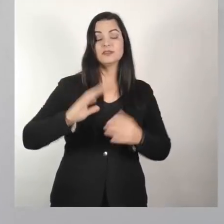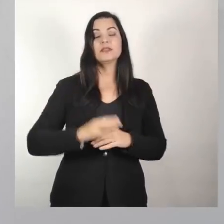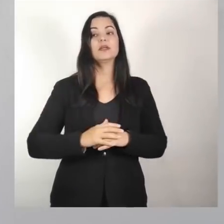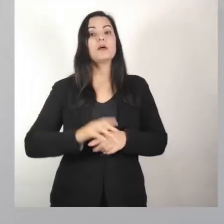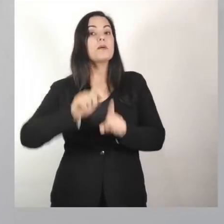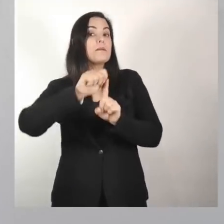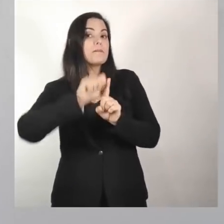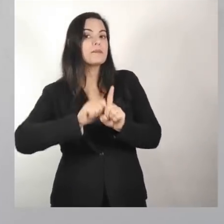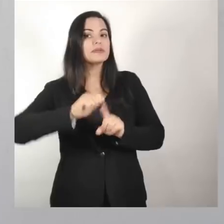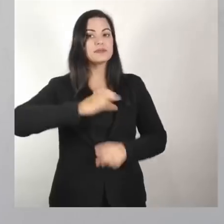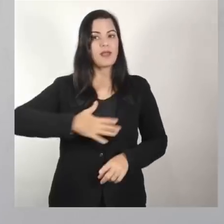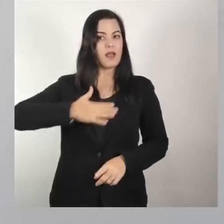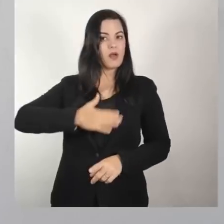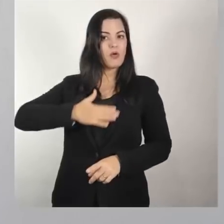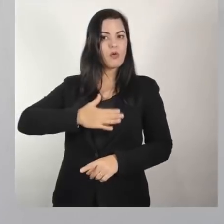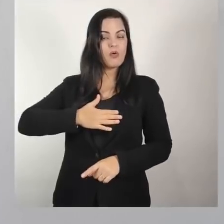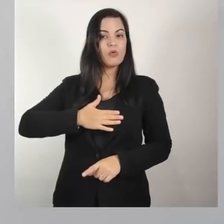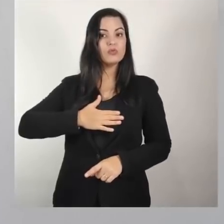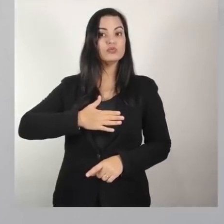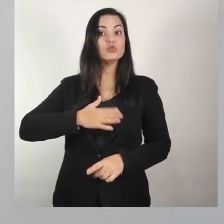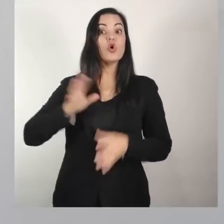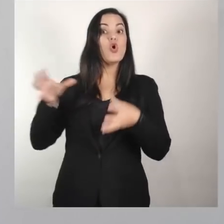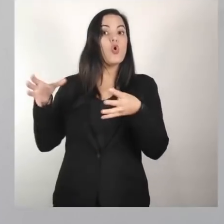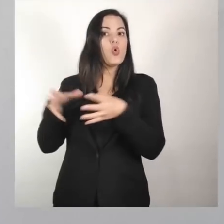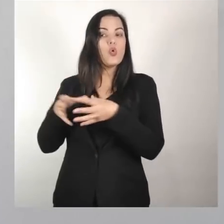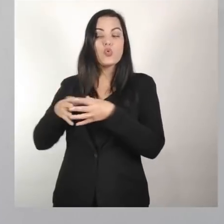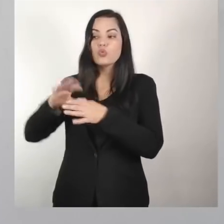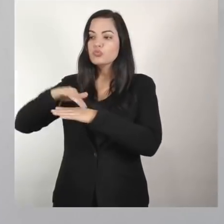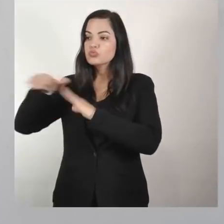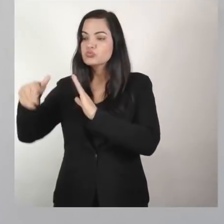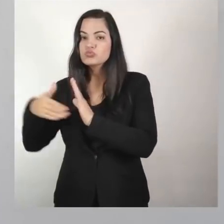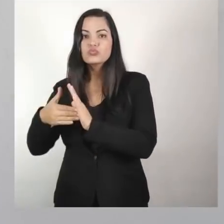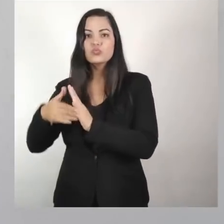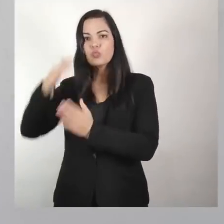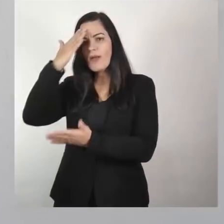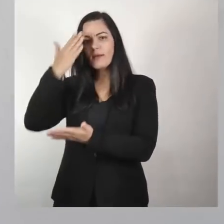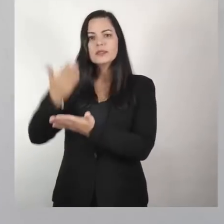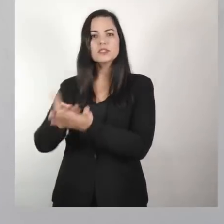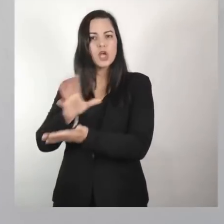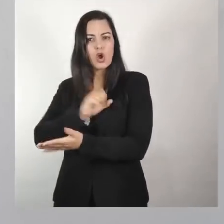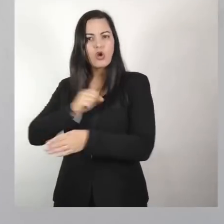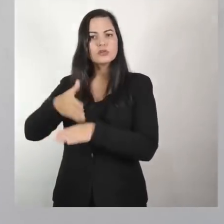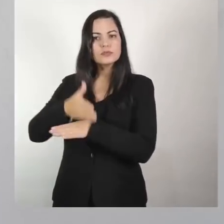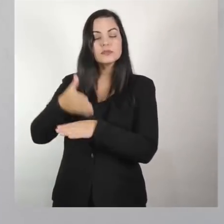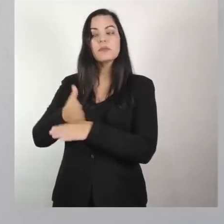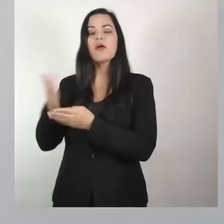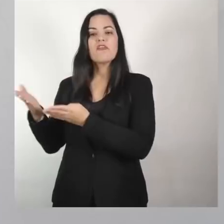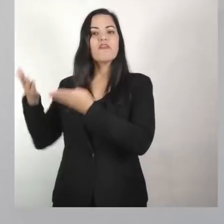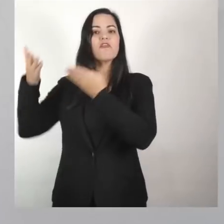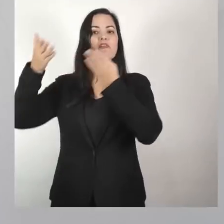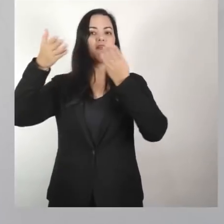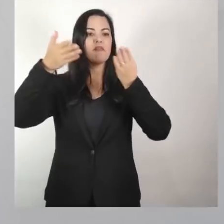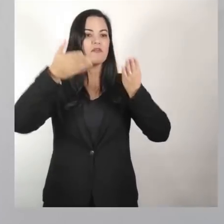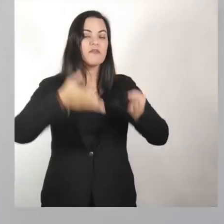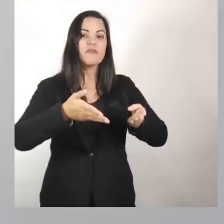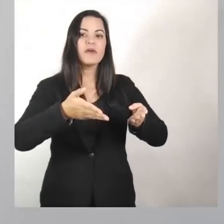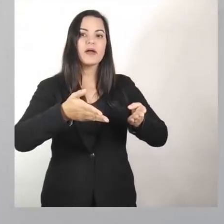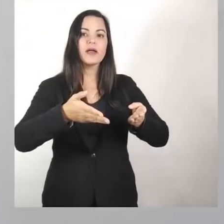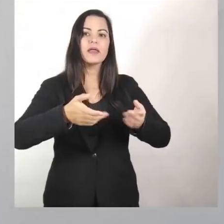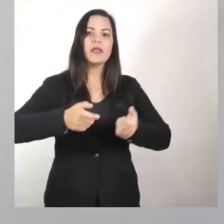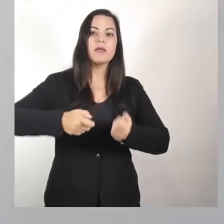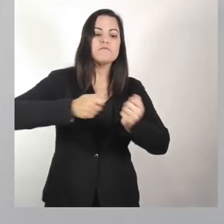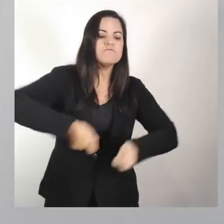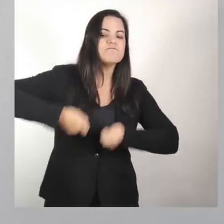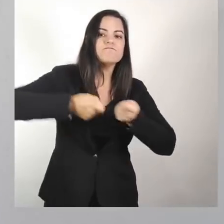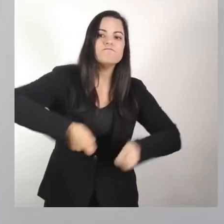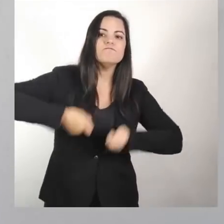agosto, eles vão carpir todo o entorno da igreja de Nossa Senhora do Bom Sucesso.